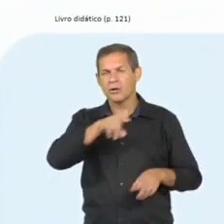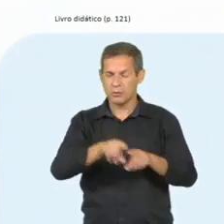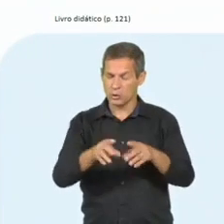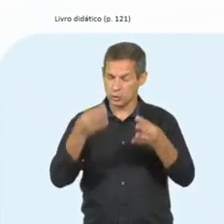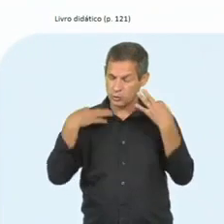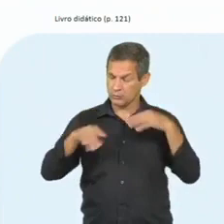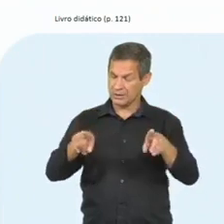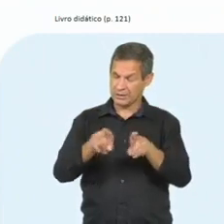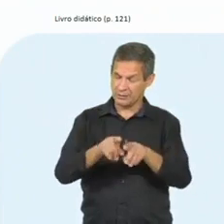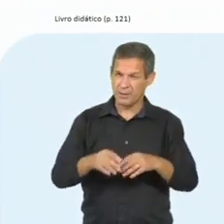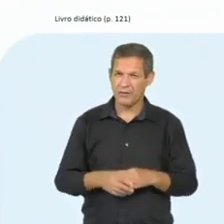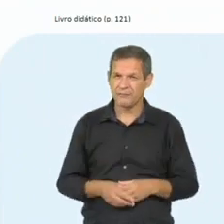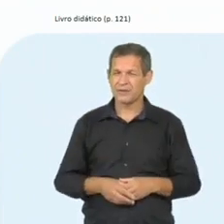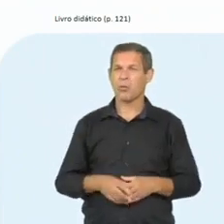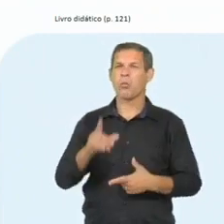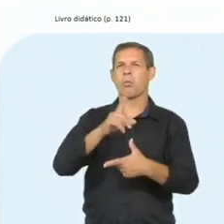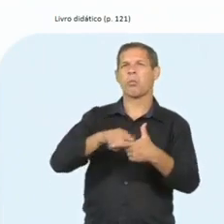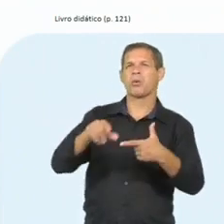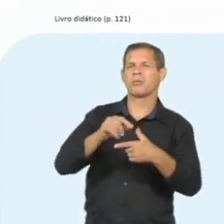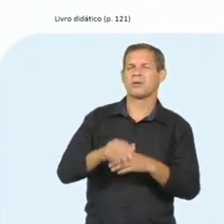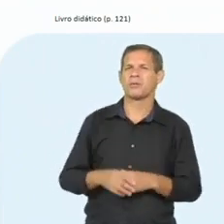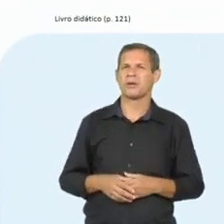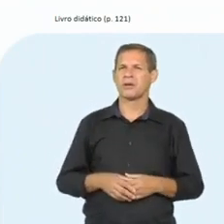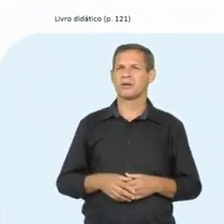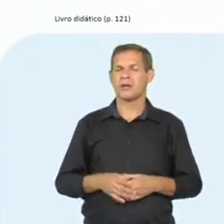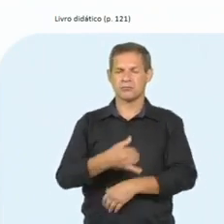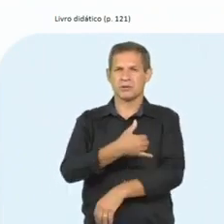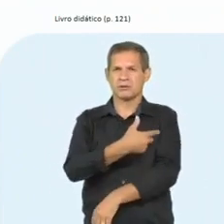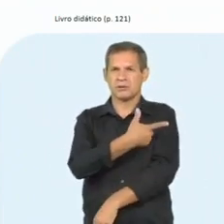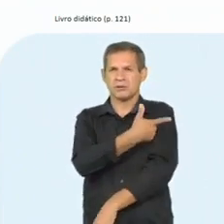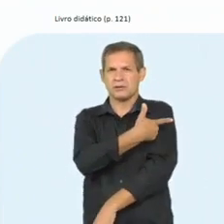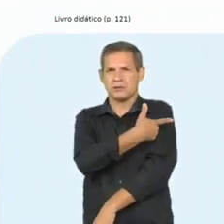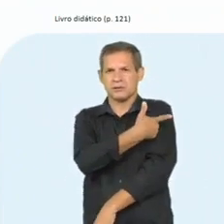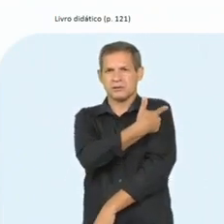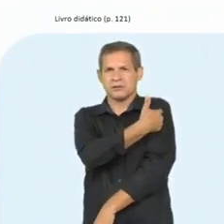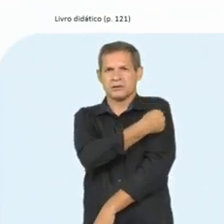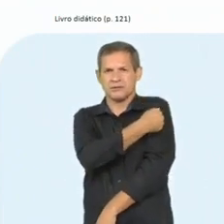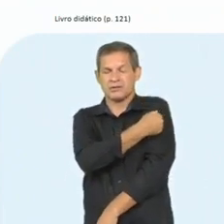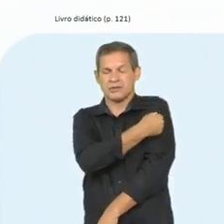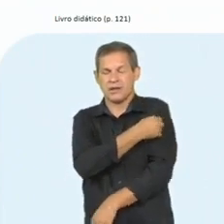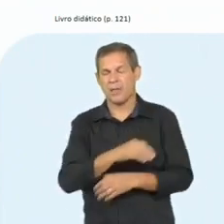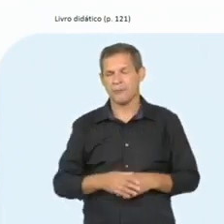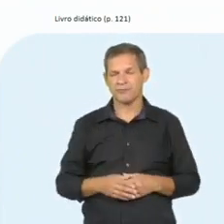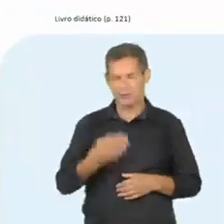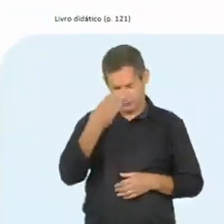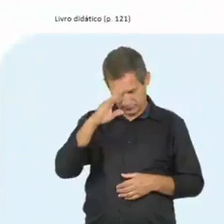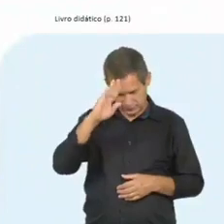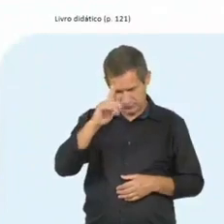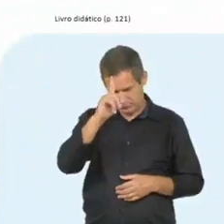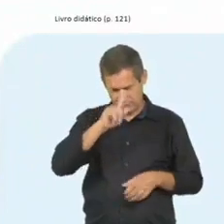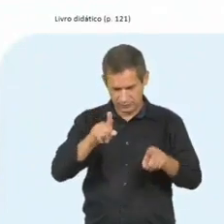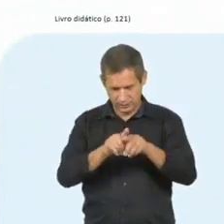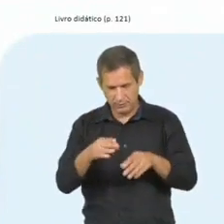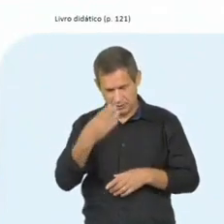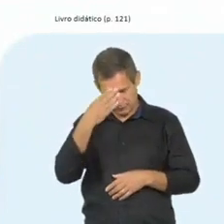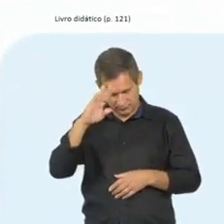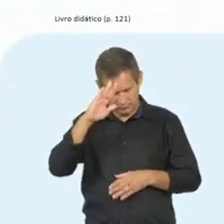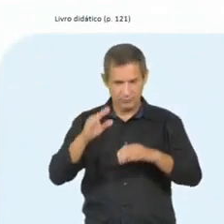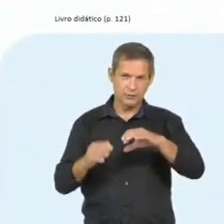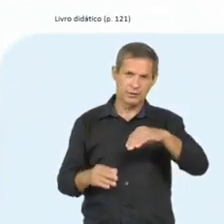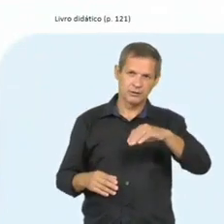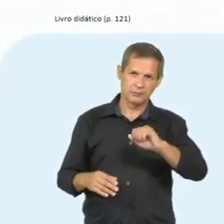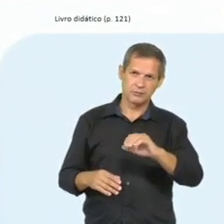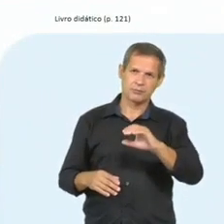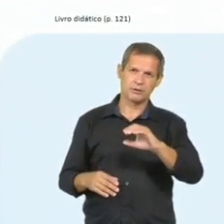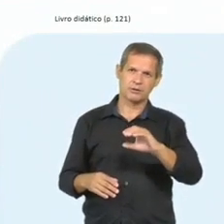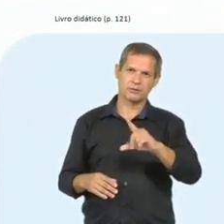botulismo, você tem efeitos adversos pós-vacinação, aí pensando na febre amarela, febre do Nilo Ocidental, febre maculosa, febre